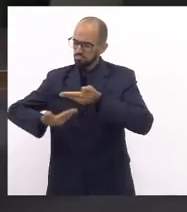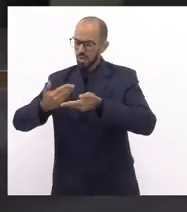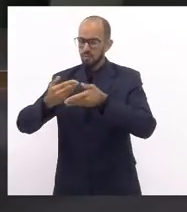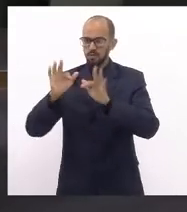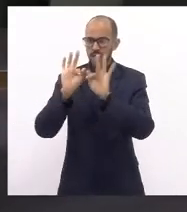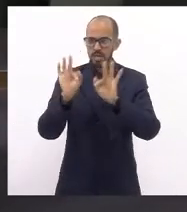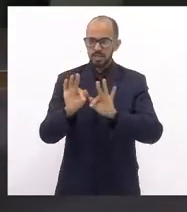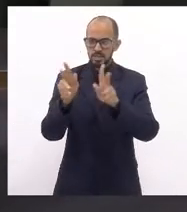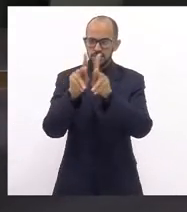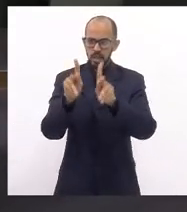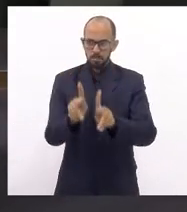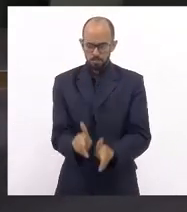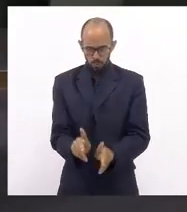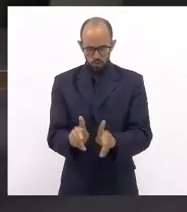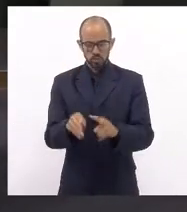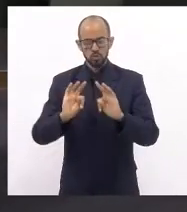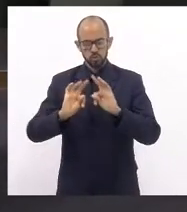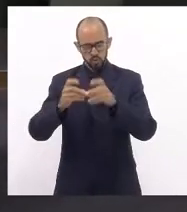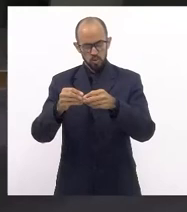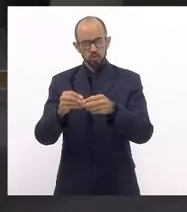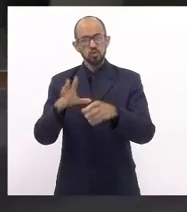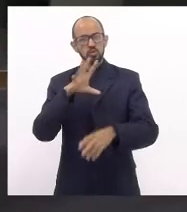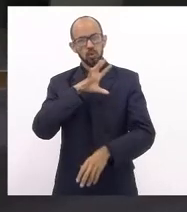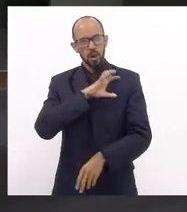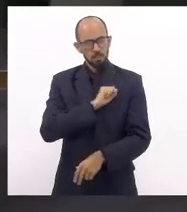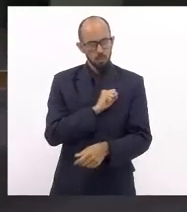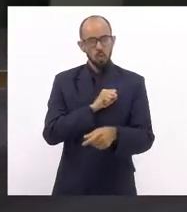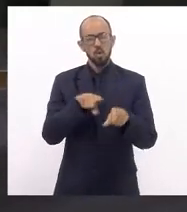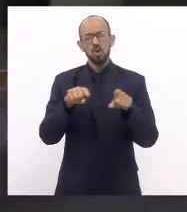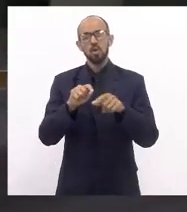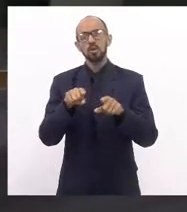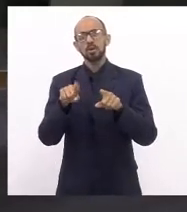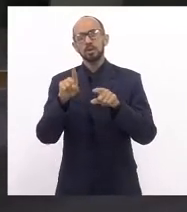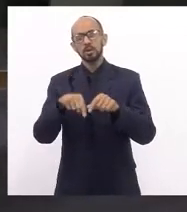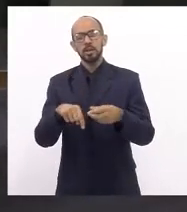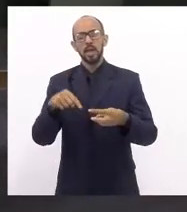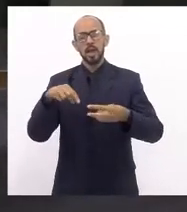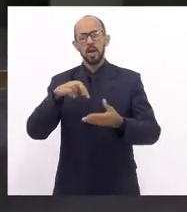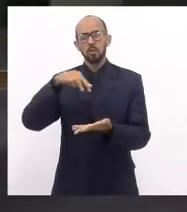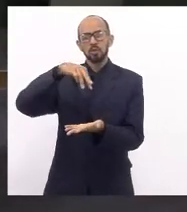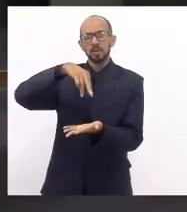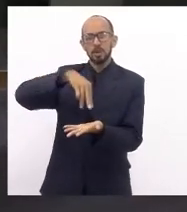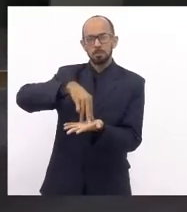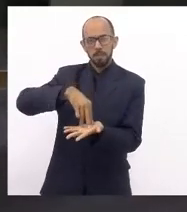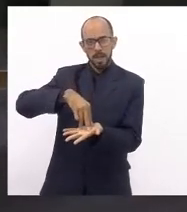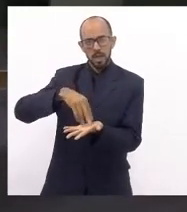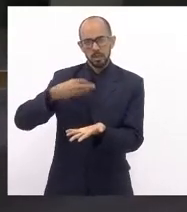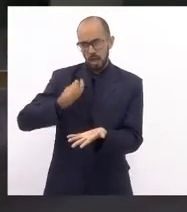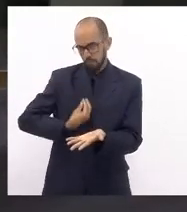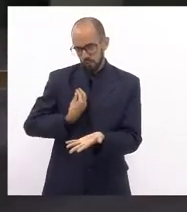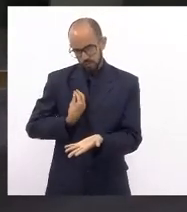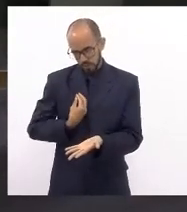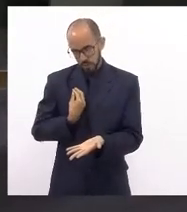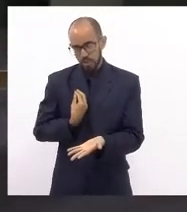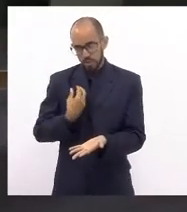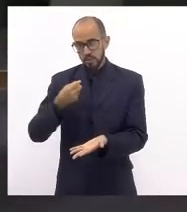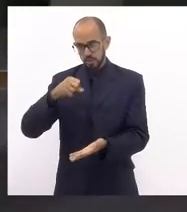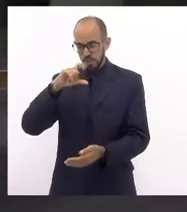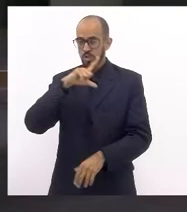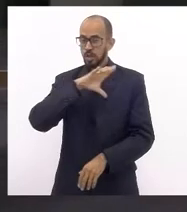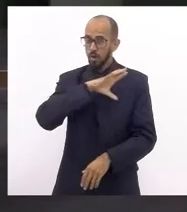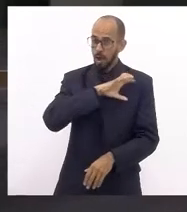Todos comungam da paz, do amor, que tem que ser a base e o tripé da nossa vida. Quando nós temos o amor